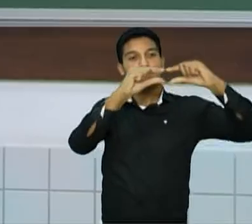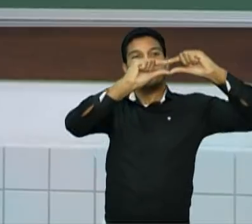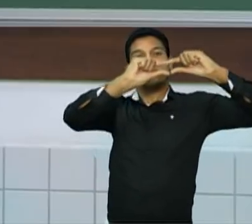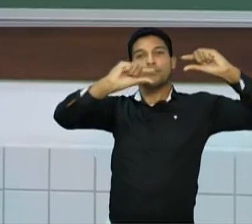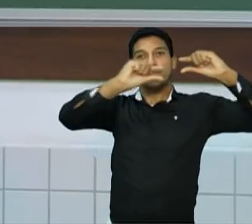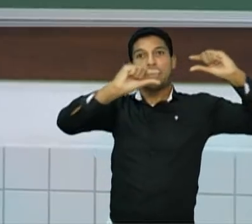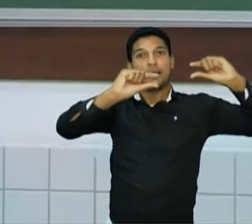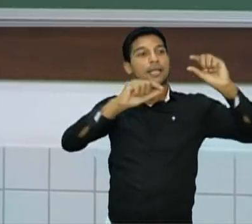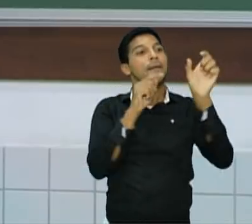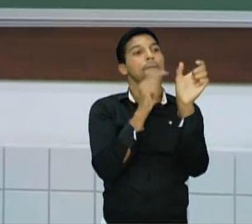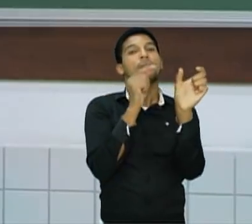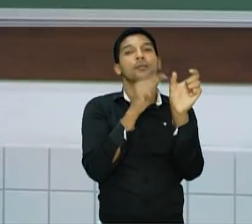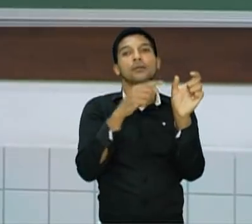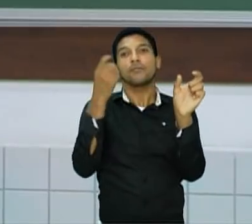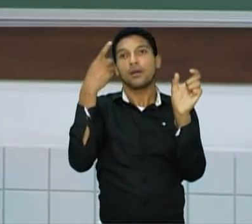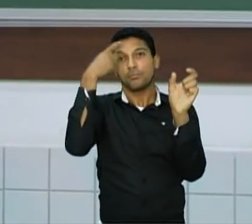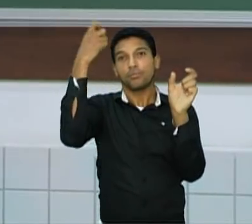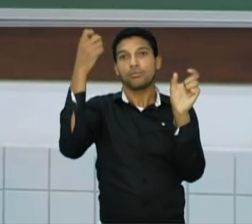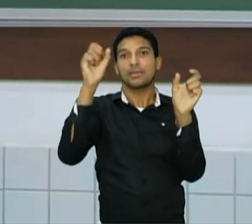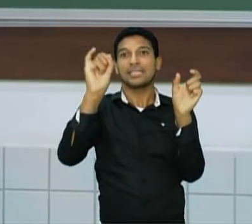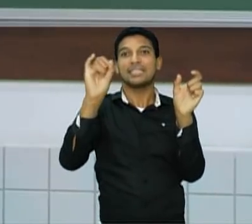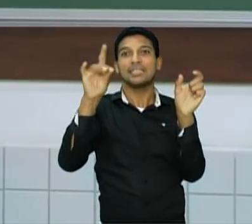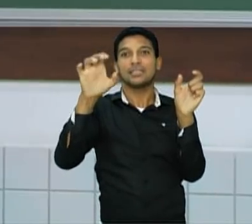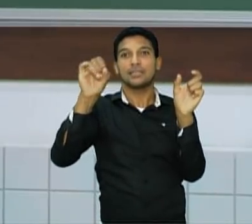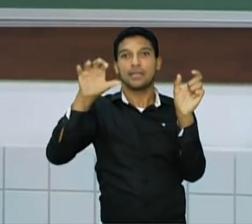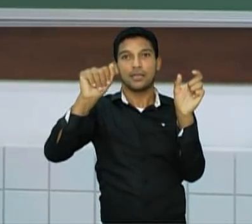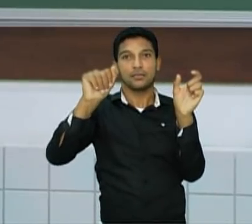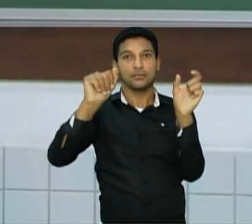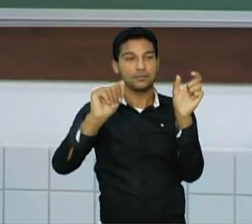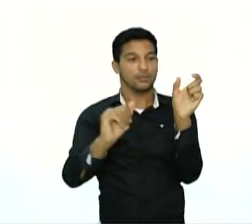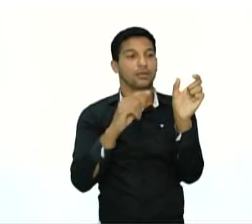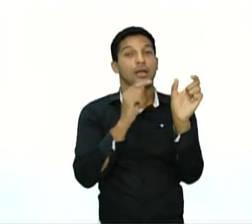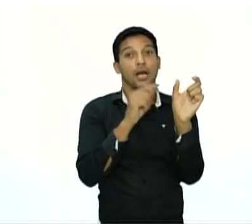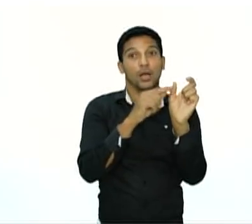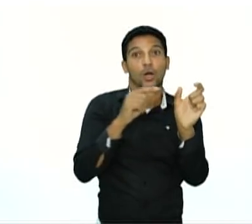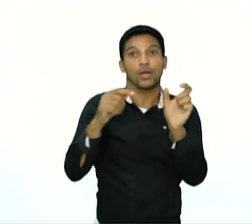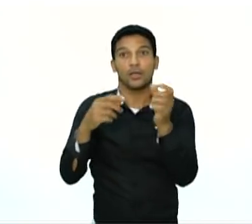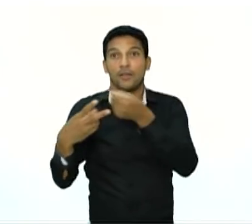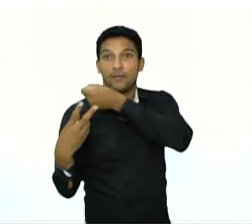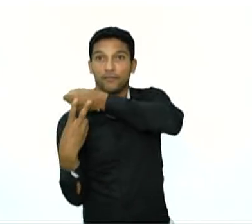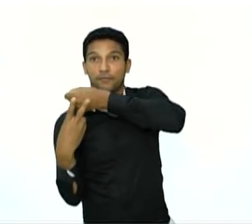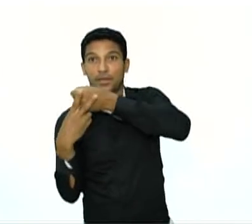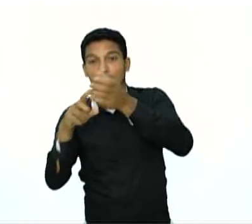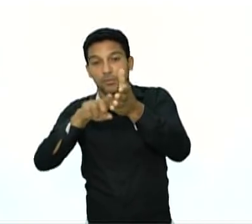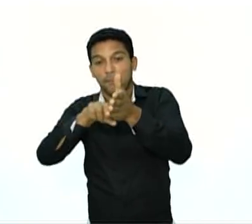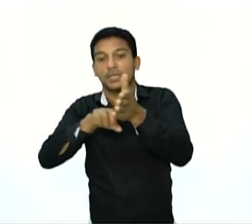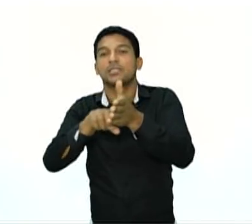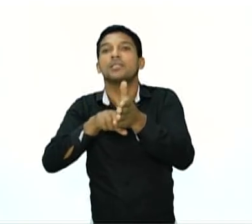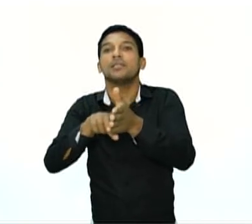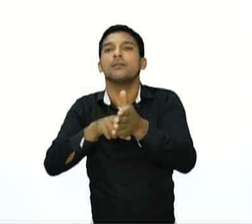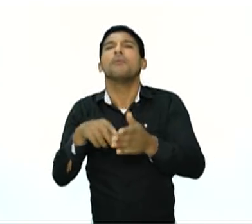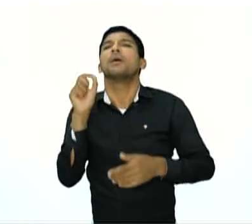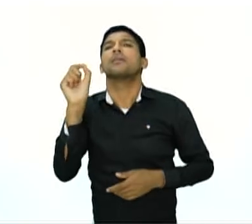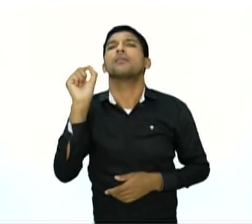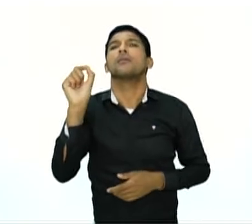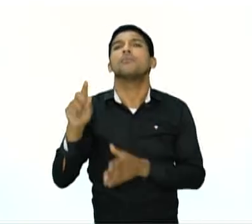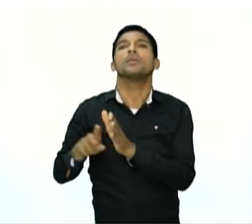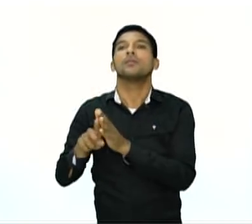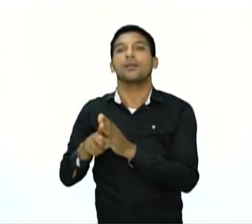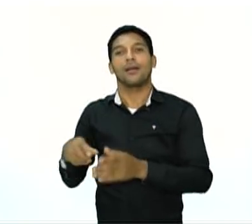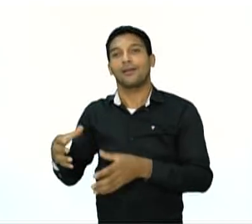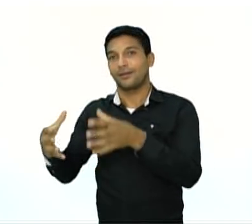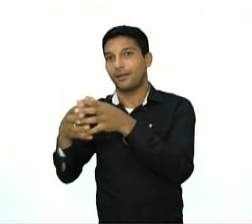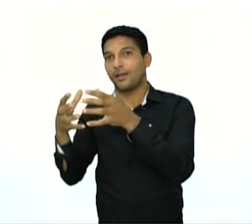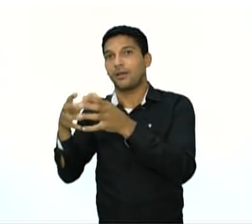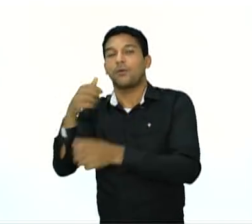palavra ideia. Já a palavra, o verbo pesquisem, quem pesquisa? Os alunos